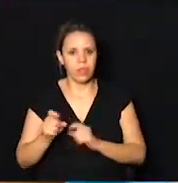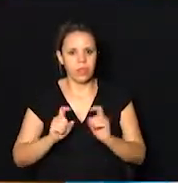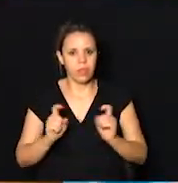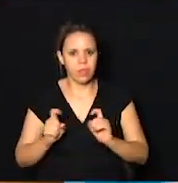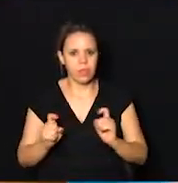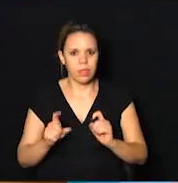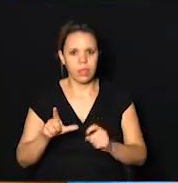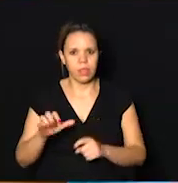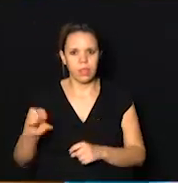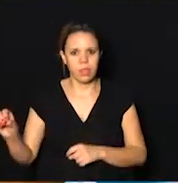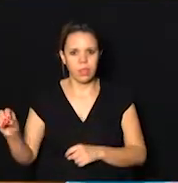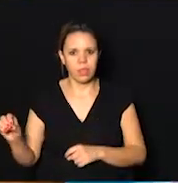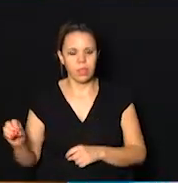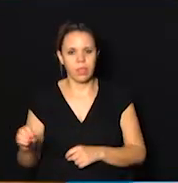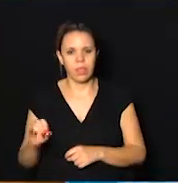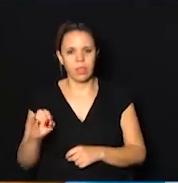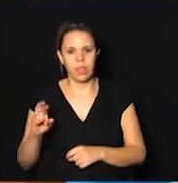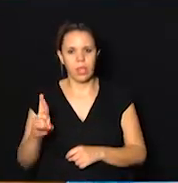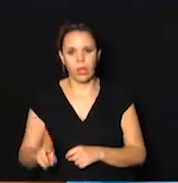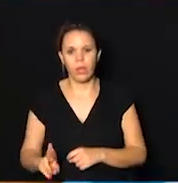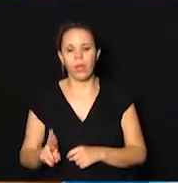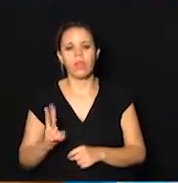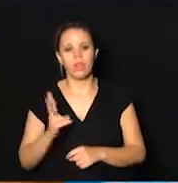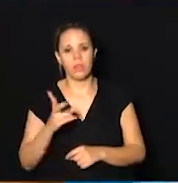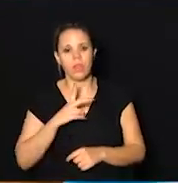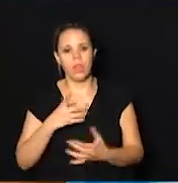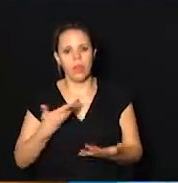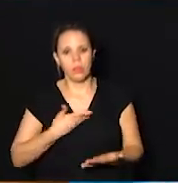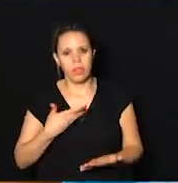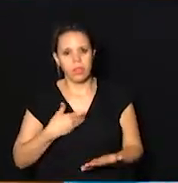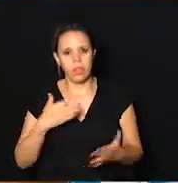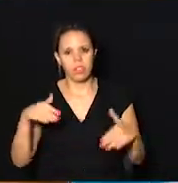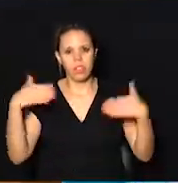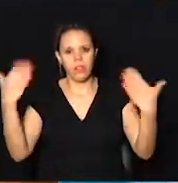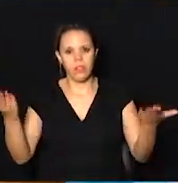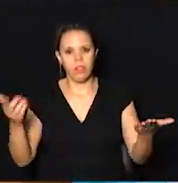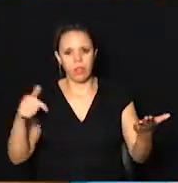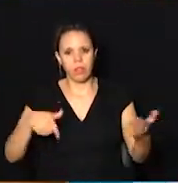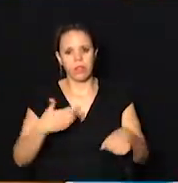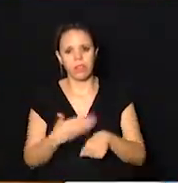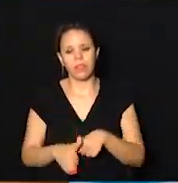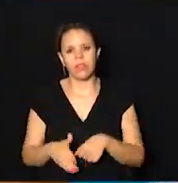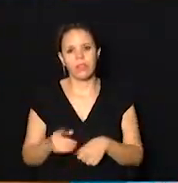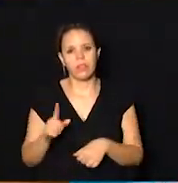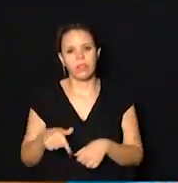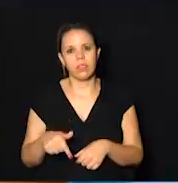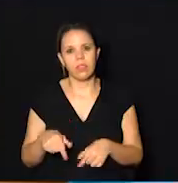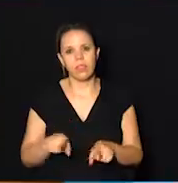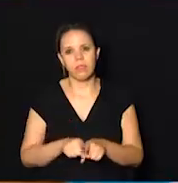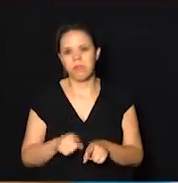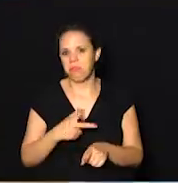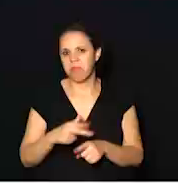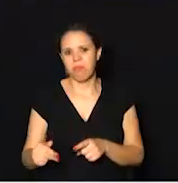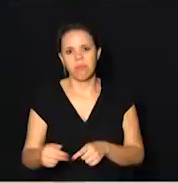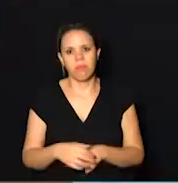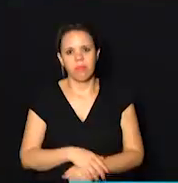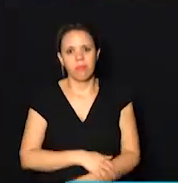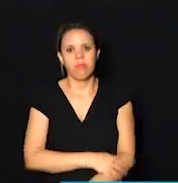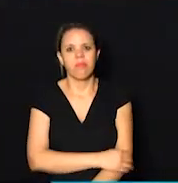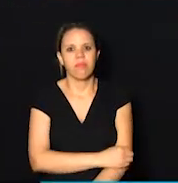sim me reunir com o léo com o igor procuro ter uma amizade com eles fora porque isso aqui também é